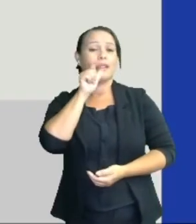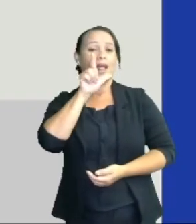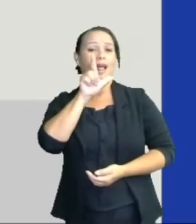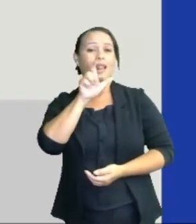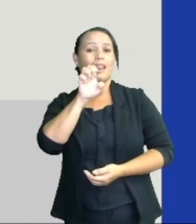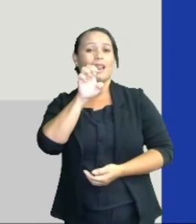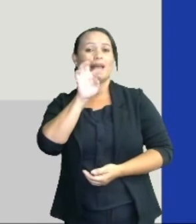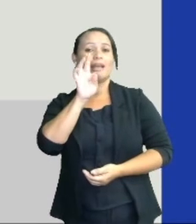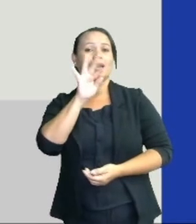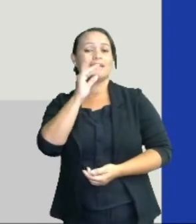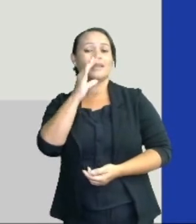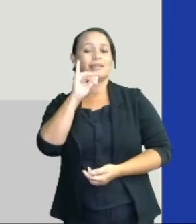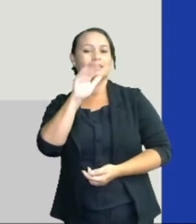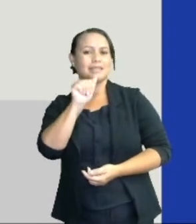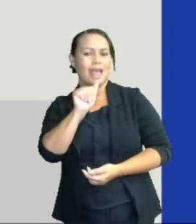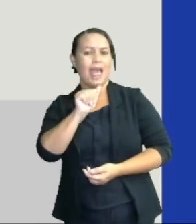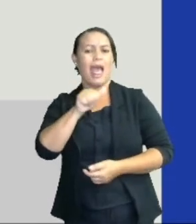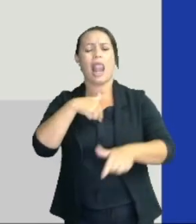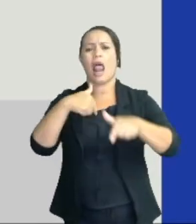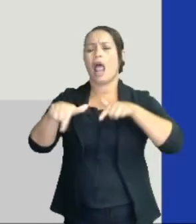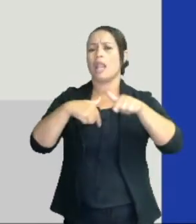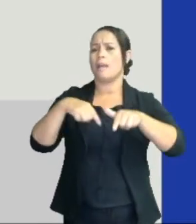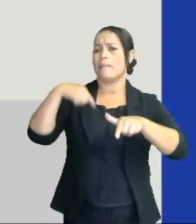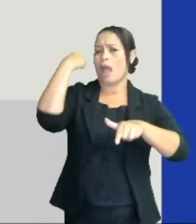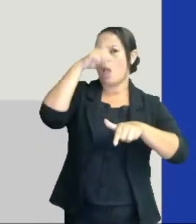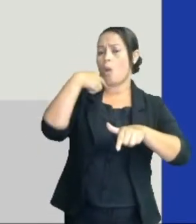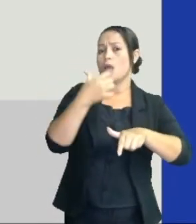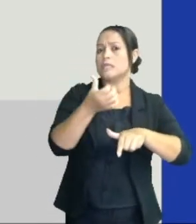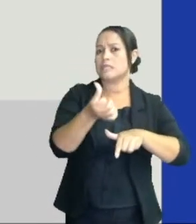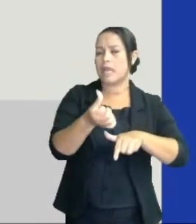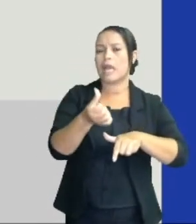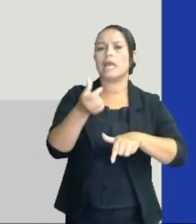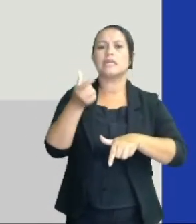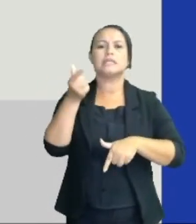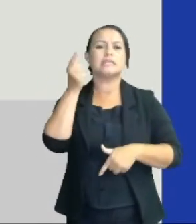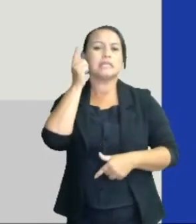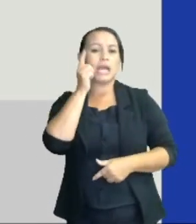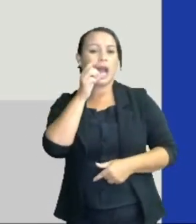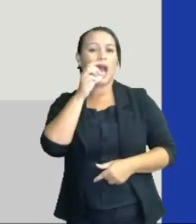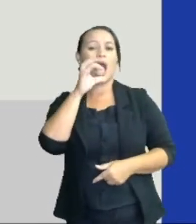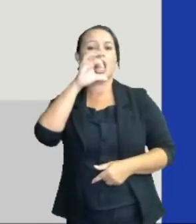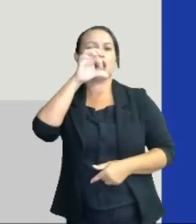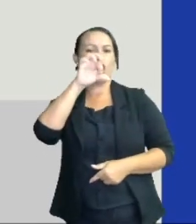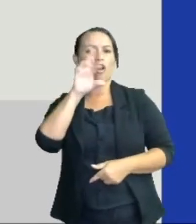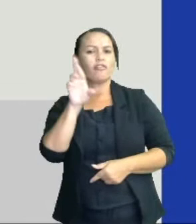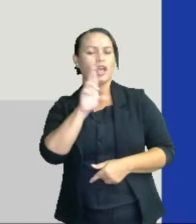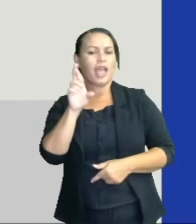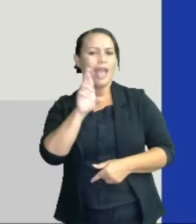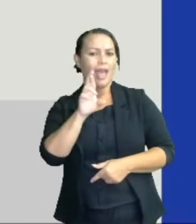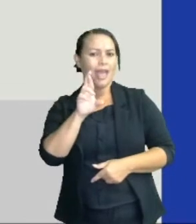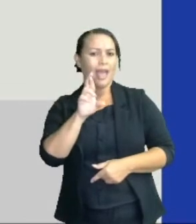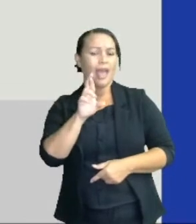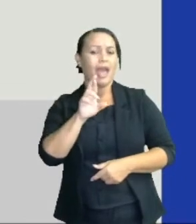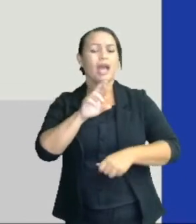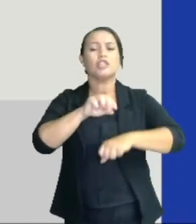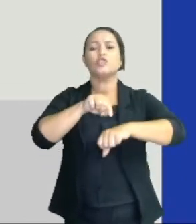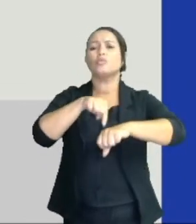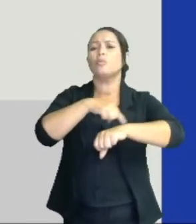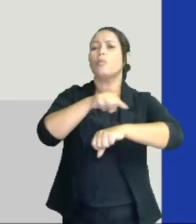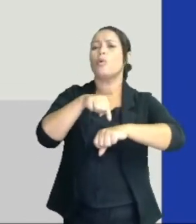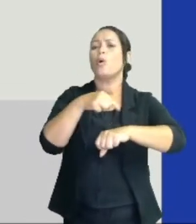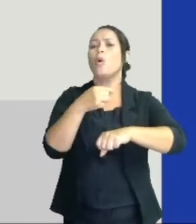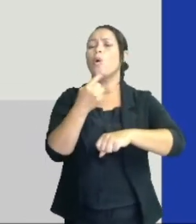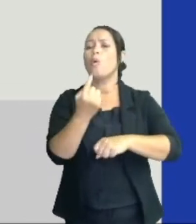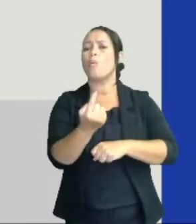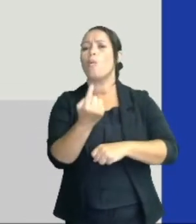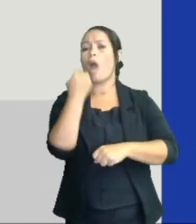Letícia trabalha 6 horas por dia e recebe R$ 9,00 por hora trabalhada. Sabendo que ela